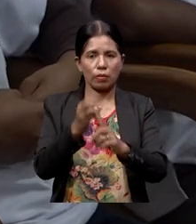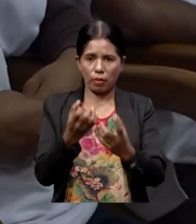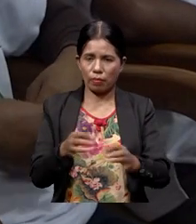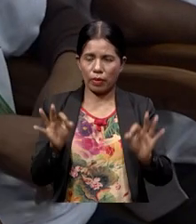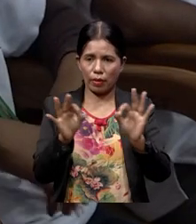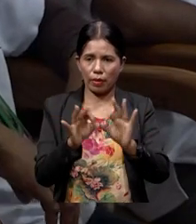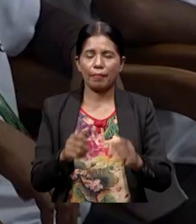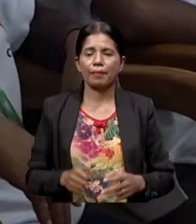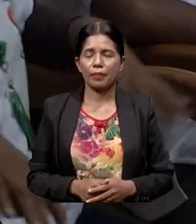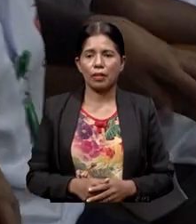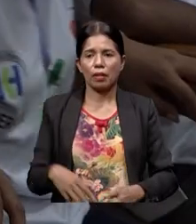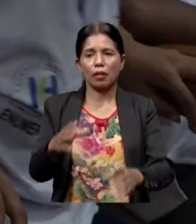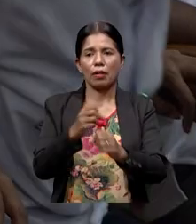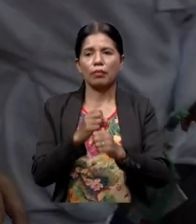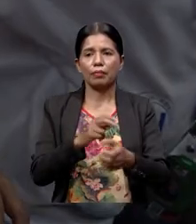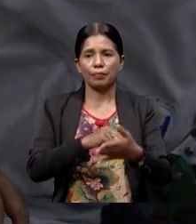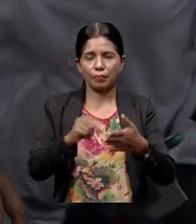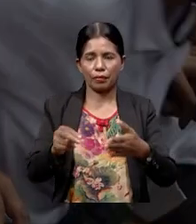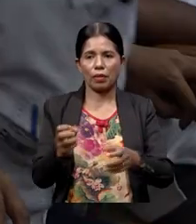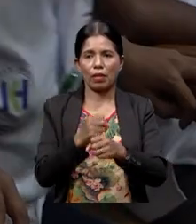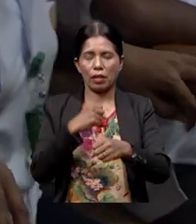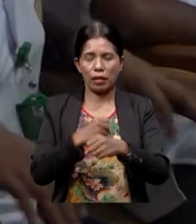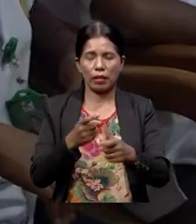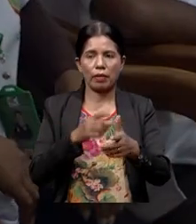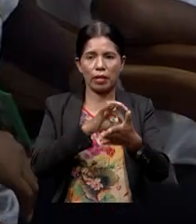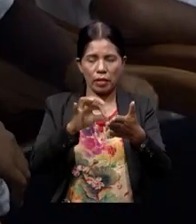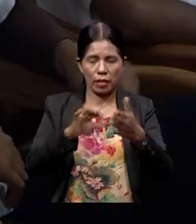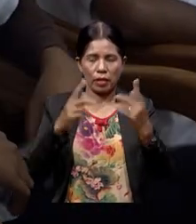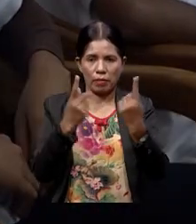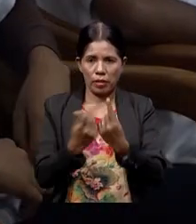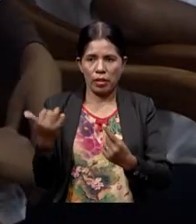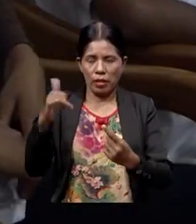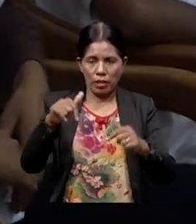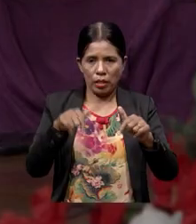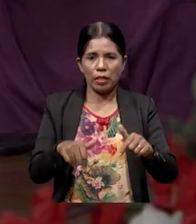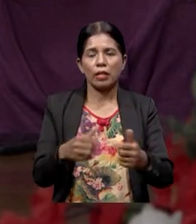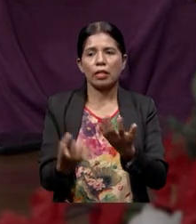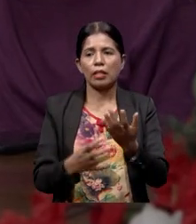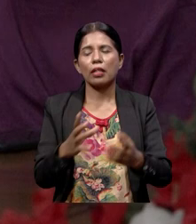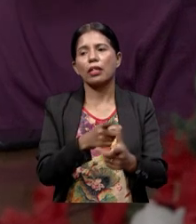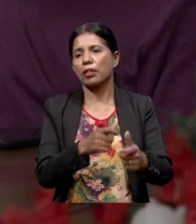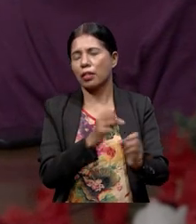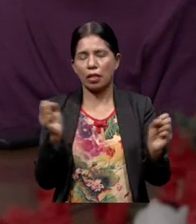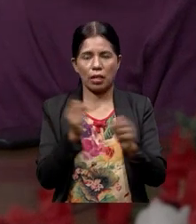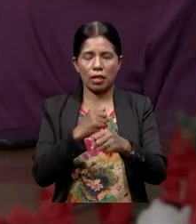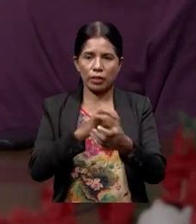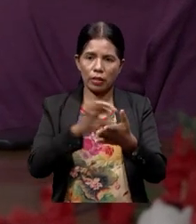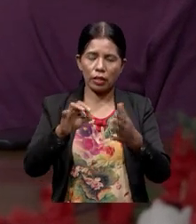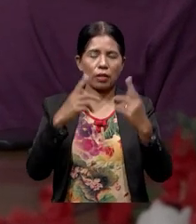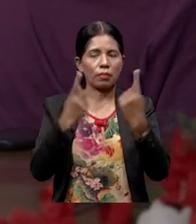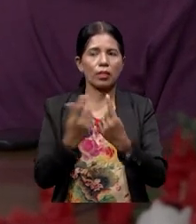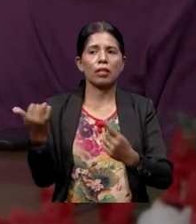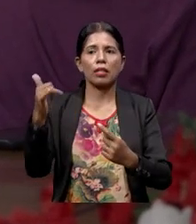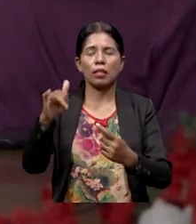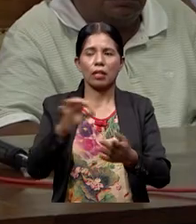Iha levantamento ida ne enumerador sira se halo ulo resisto ba empresa sira ne be iha tem, mas be sei la halo resisto ba empresa sira ne